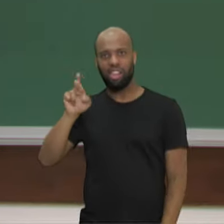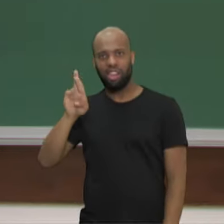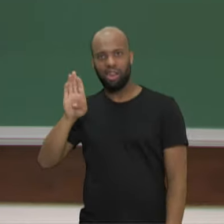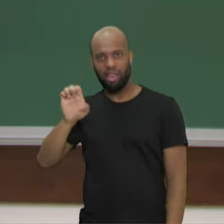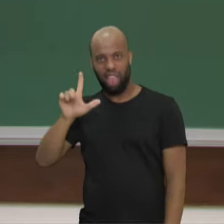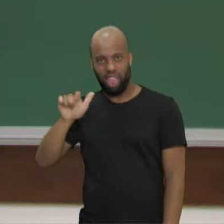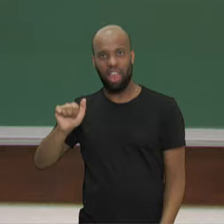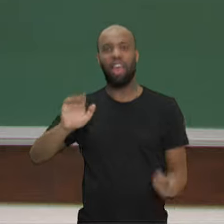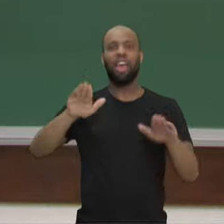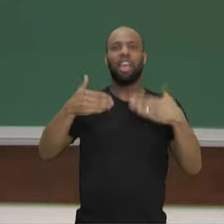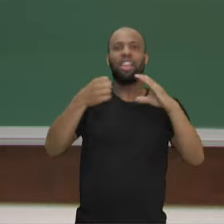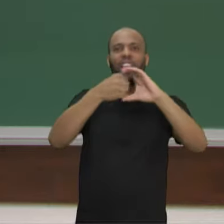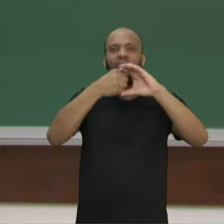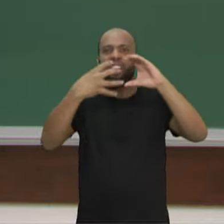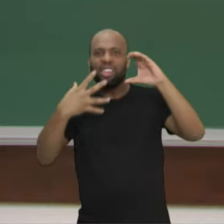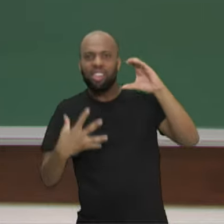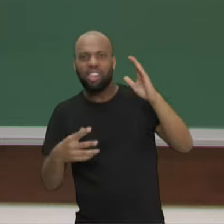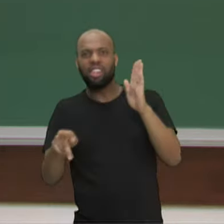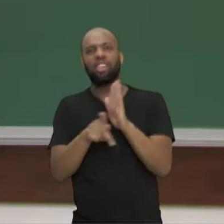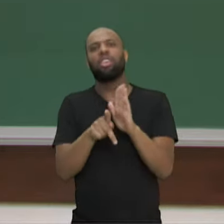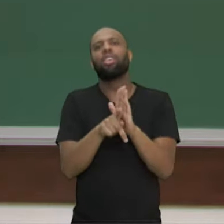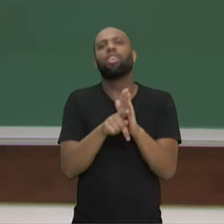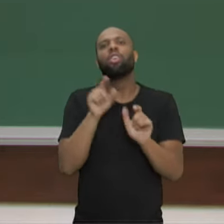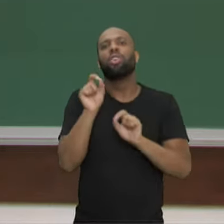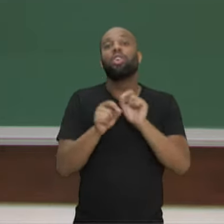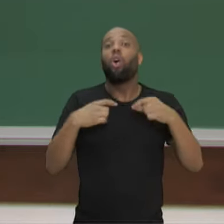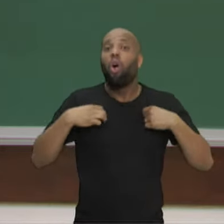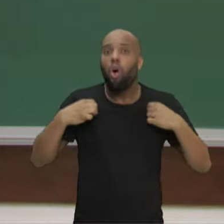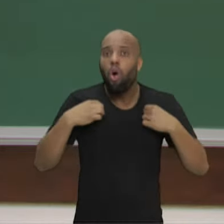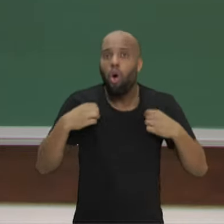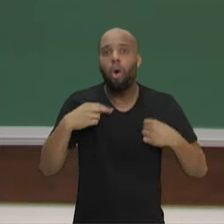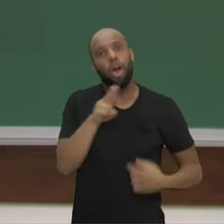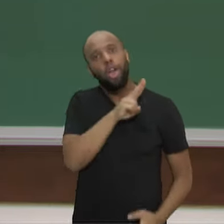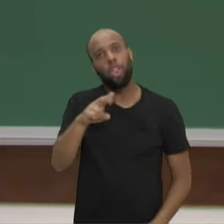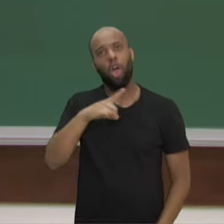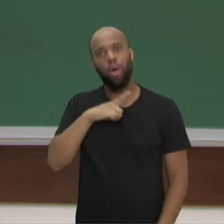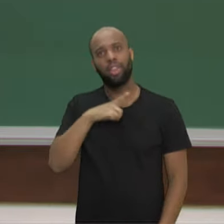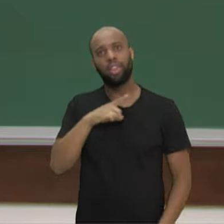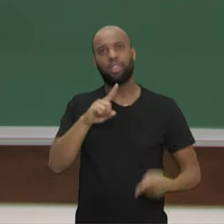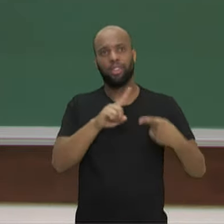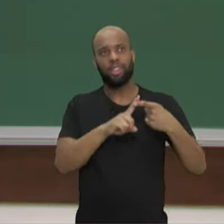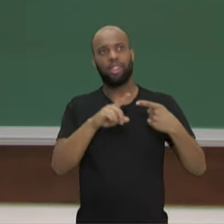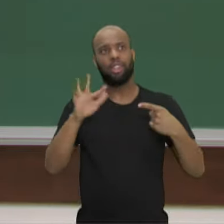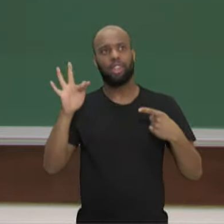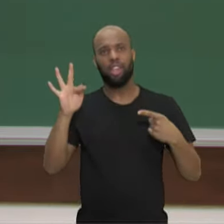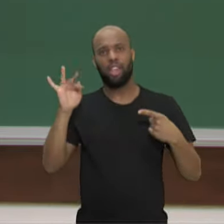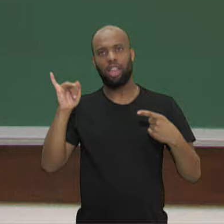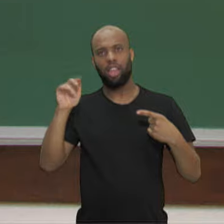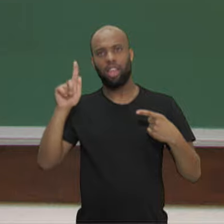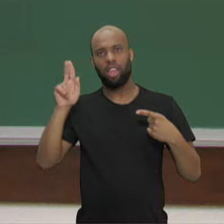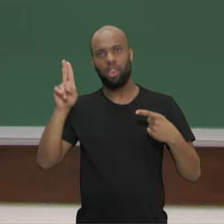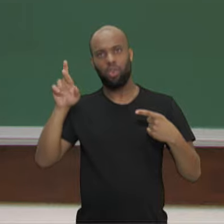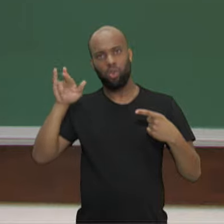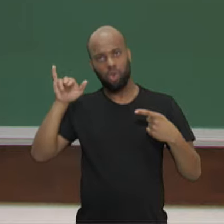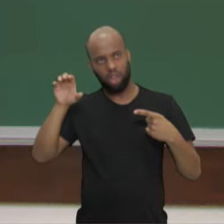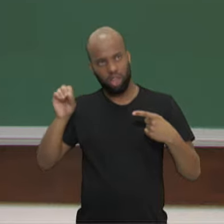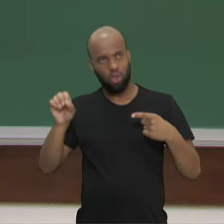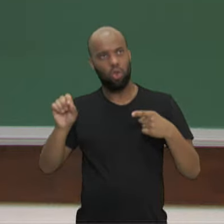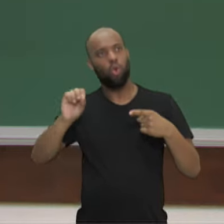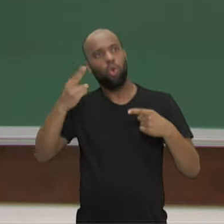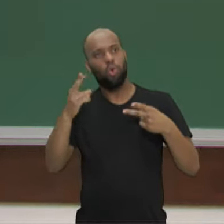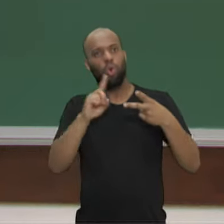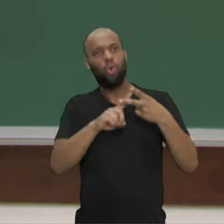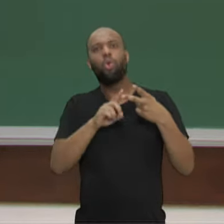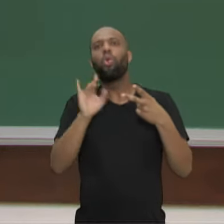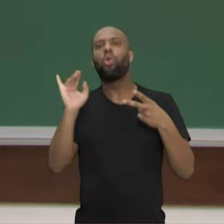da personagem através da roupa, que a gente pode chamar figurino ou indumentária, né? Existe mais